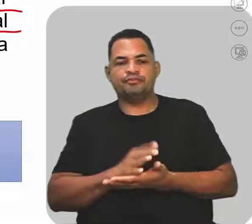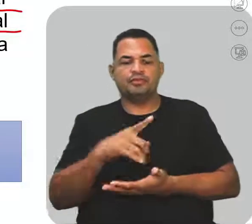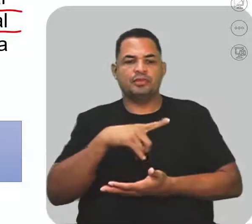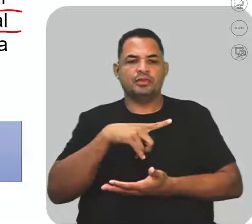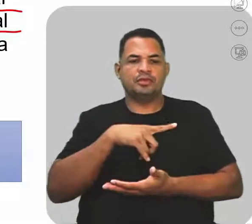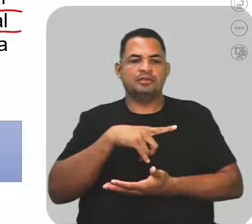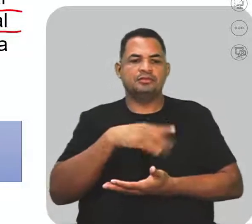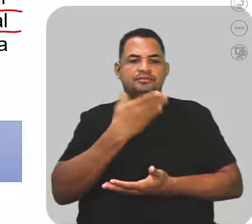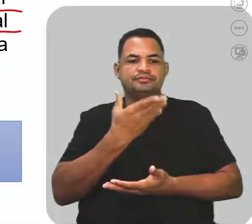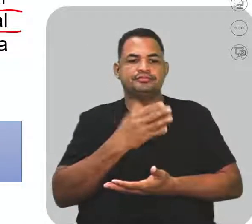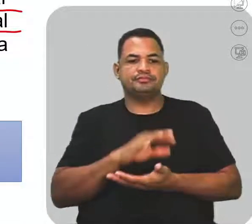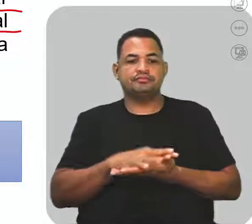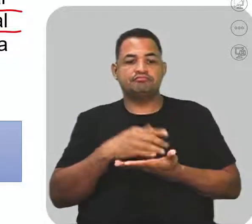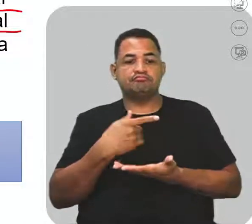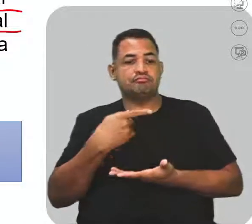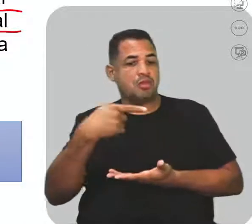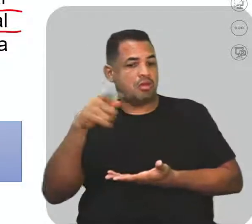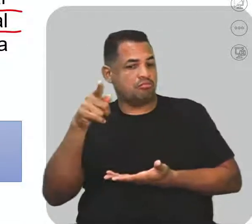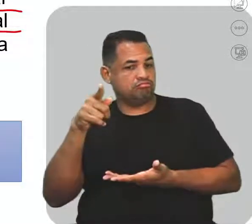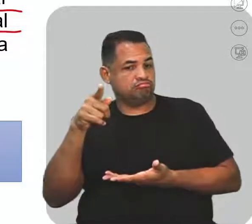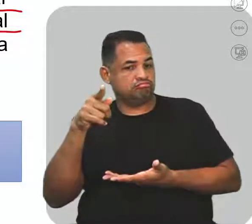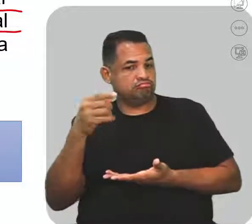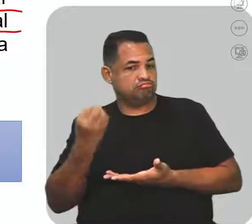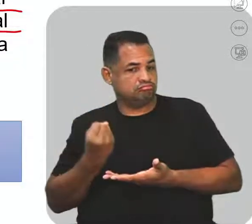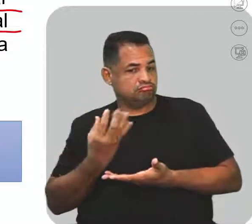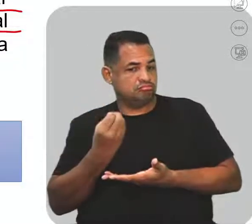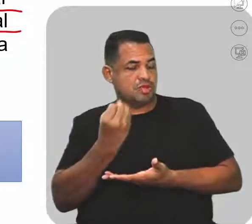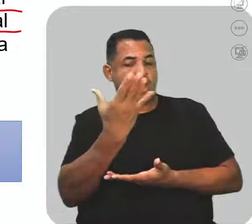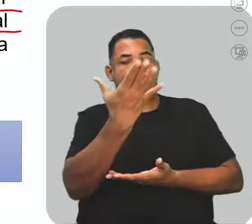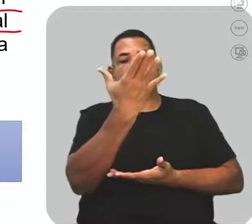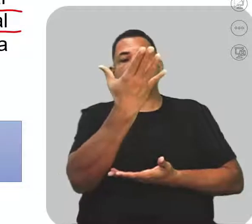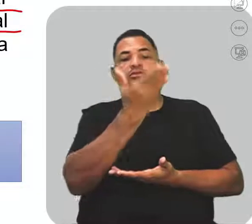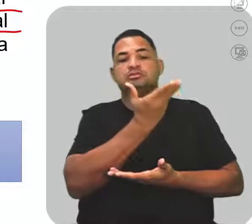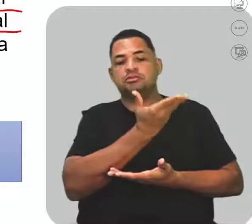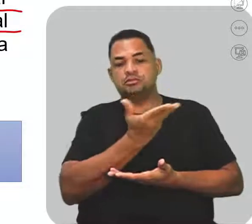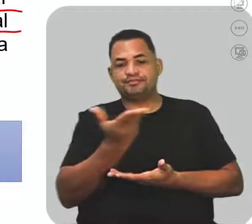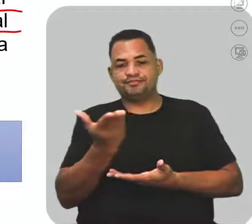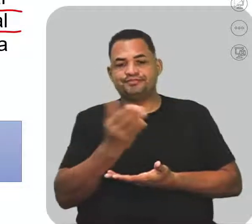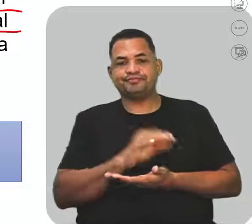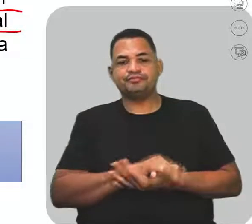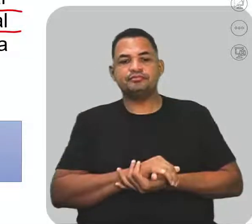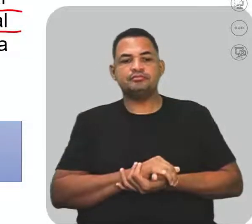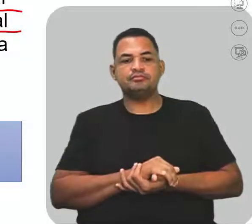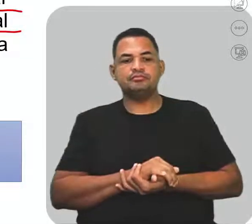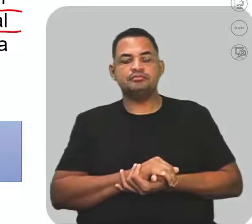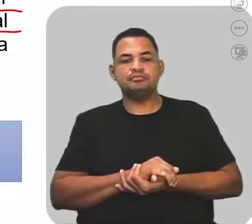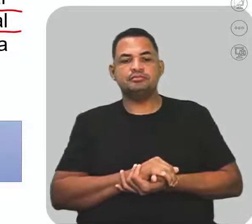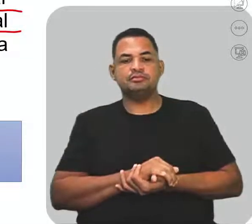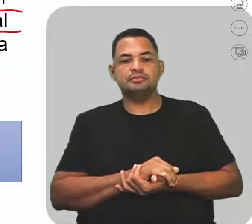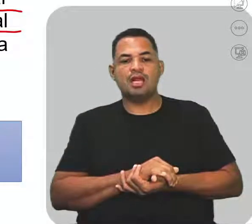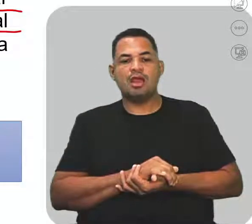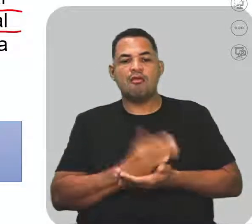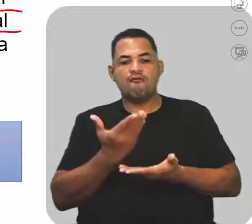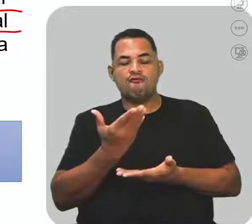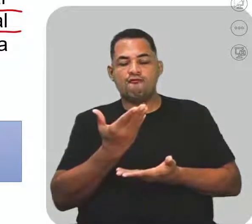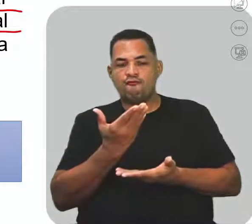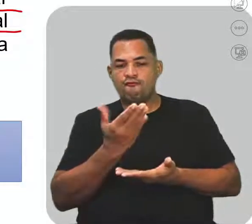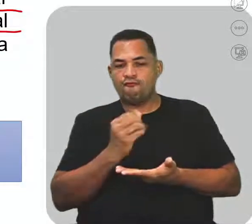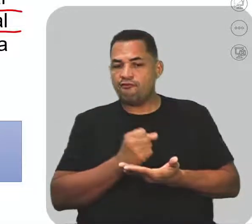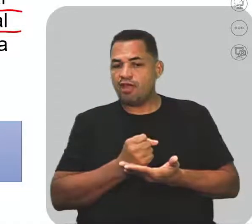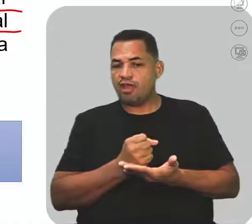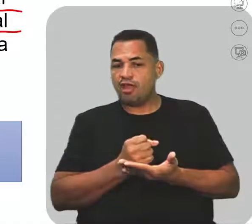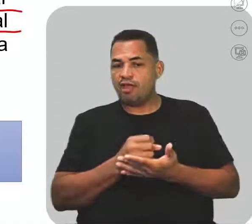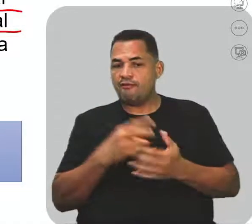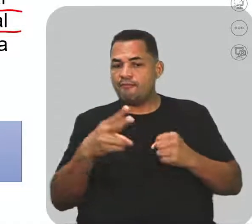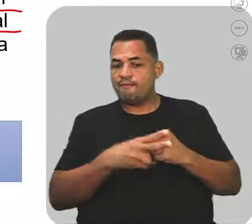exemplo, vamos viajar. Nós temos vamos viajar. O verbo auxiliar, né? Nós temos o